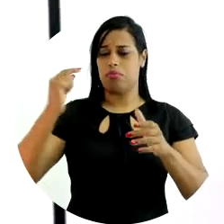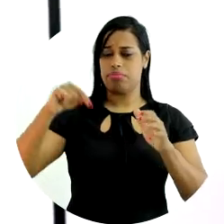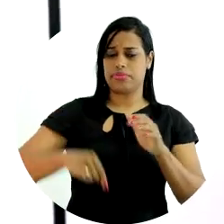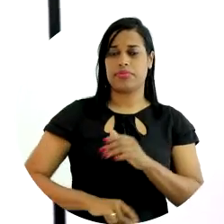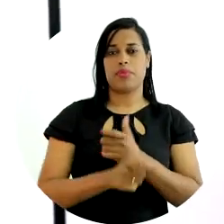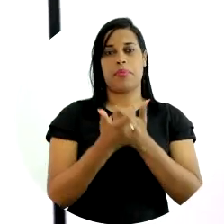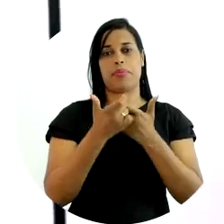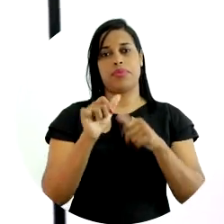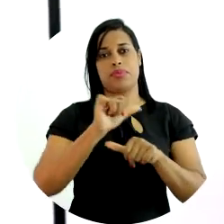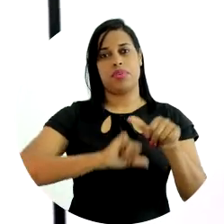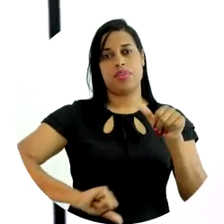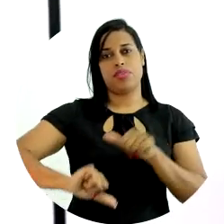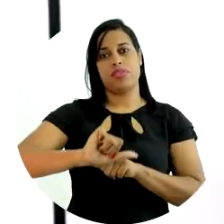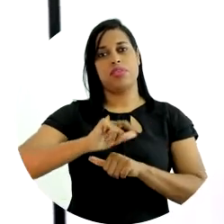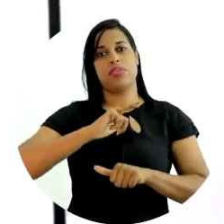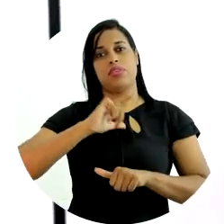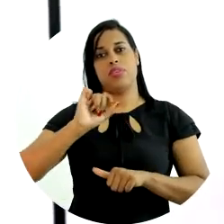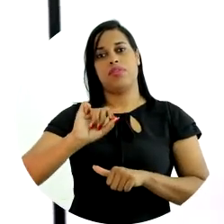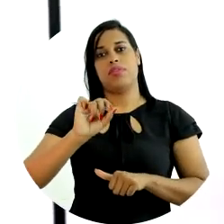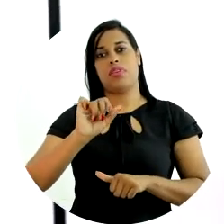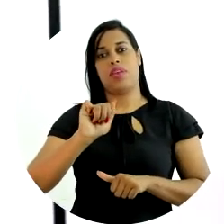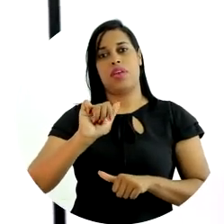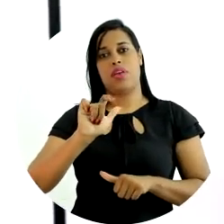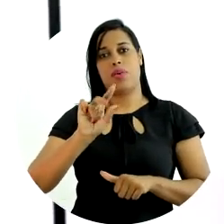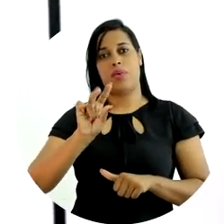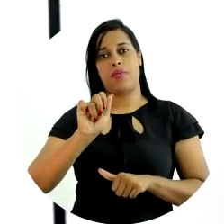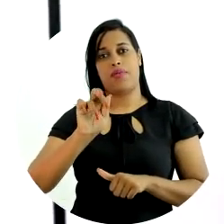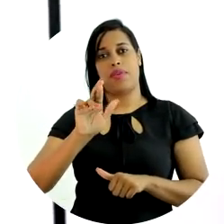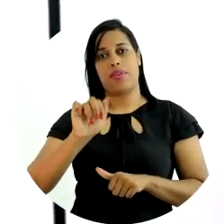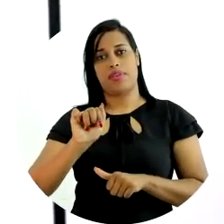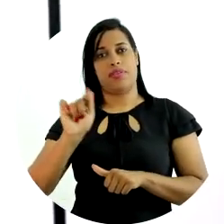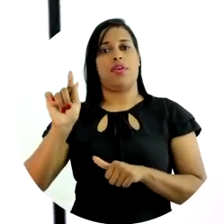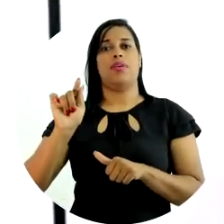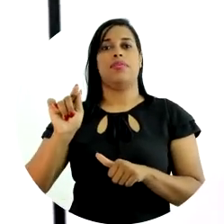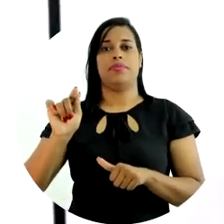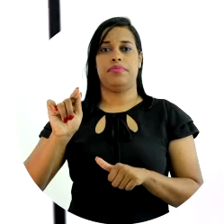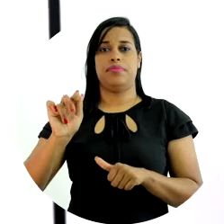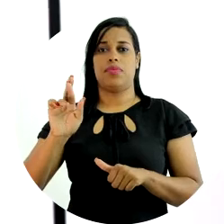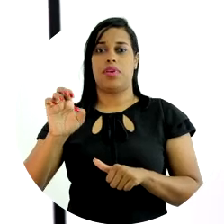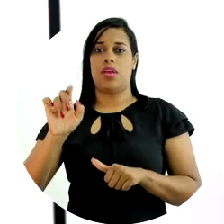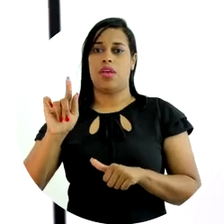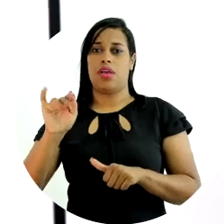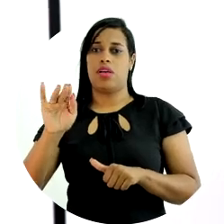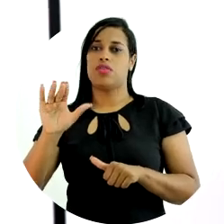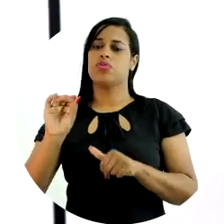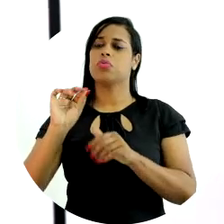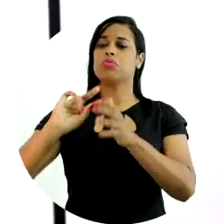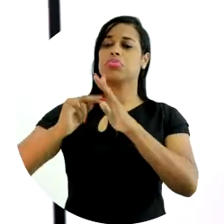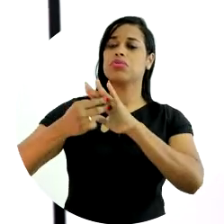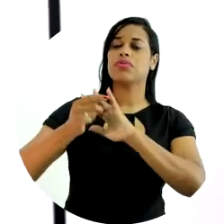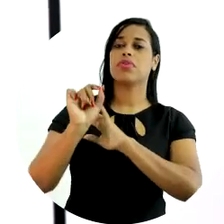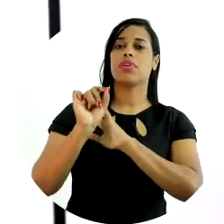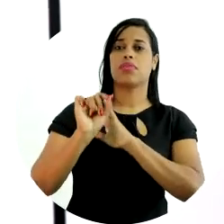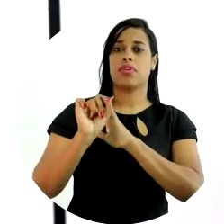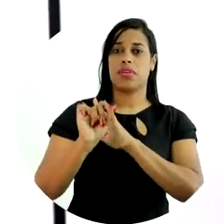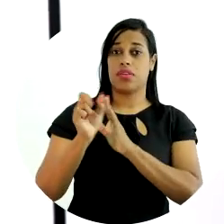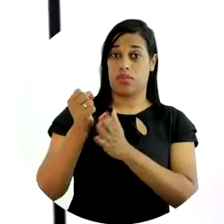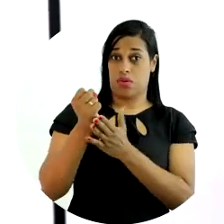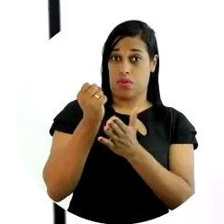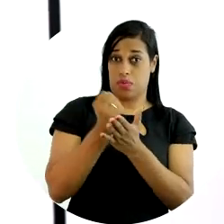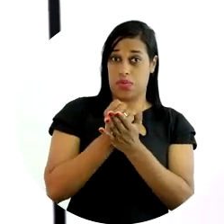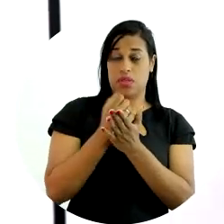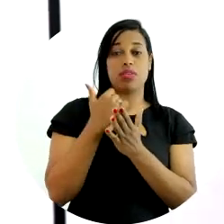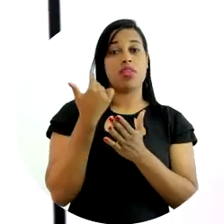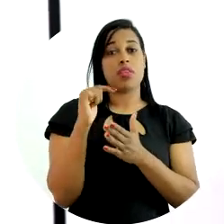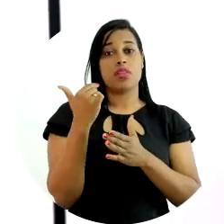uma profunda mudança. Foi instituído o Alvará Régio, em 1759, onde esse Alvará Régio determinou o seguinte,